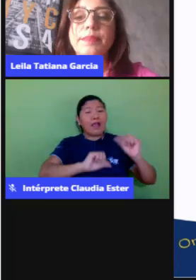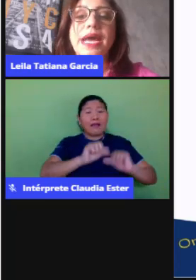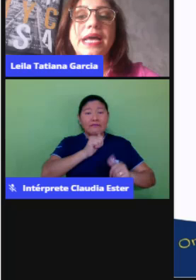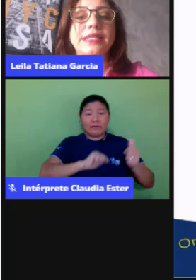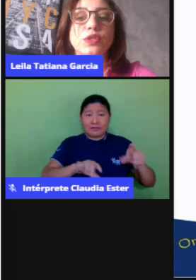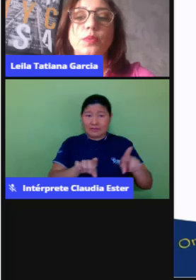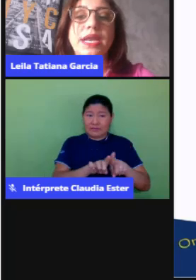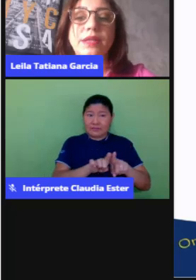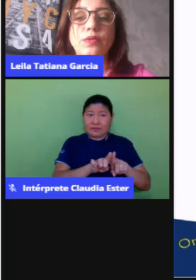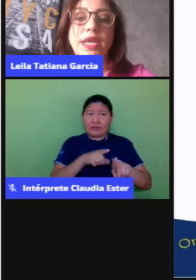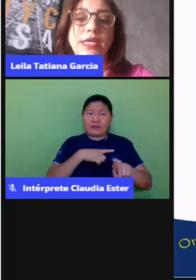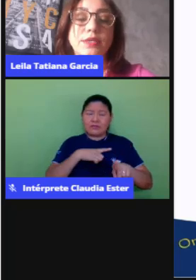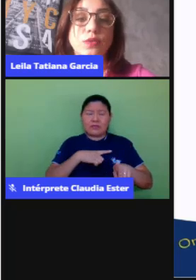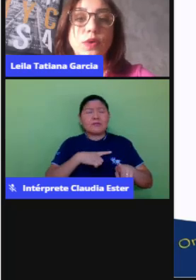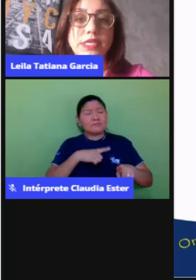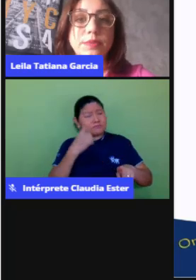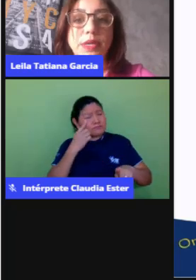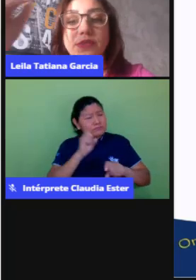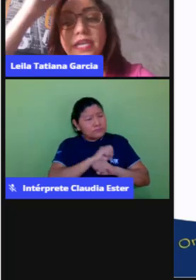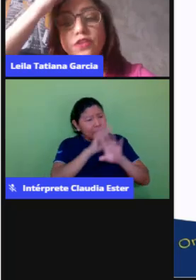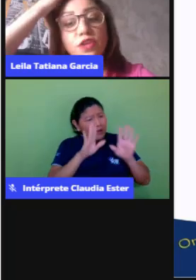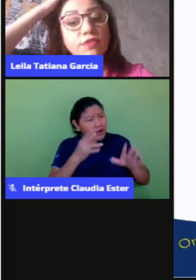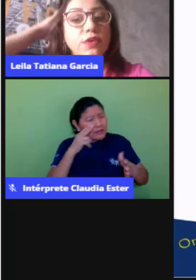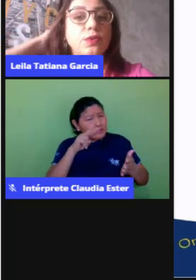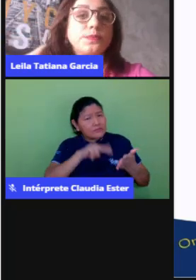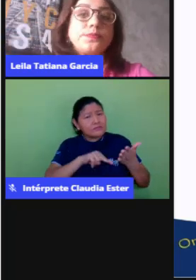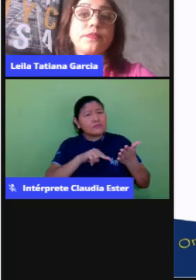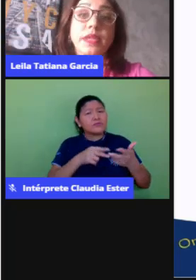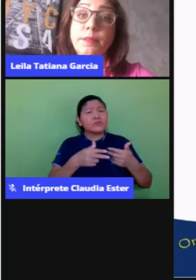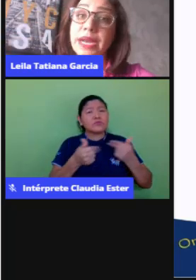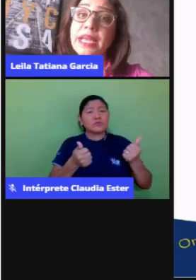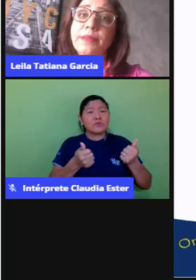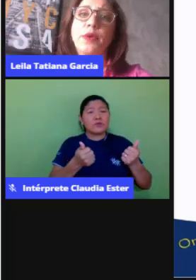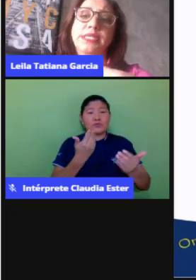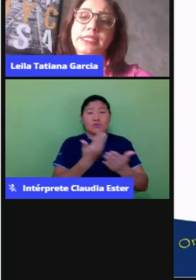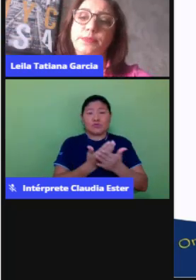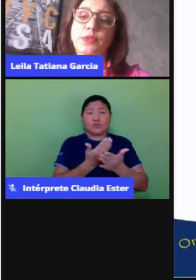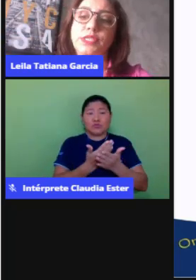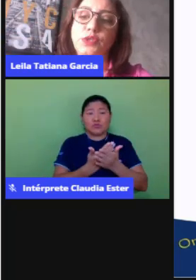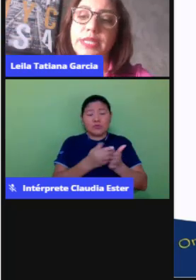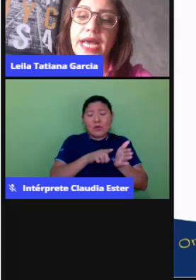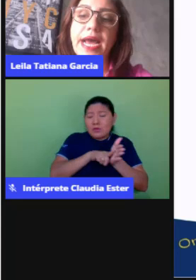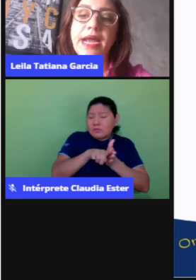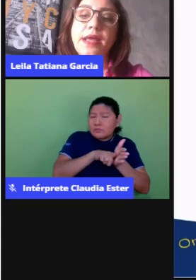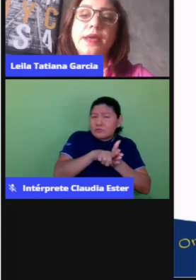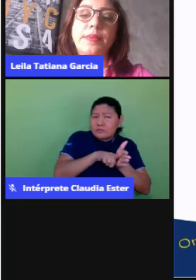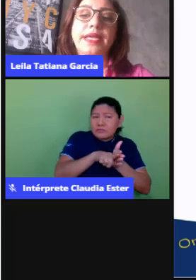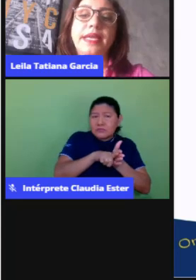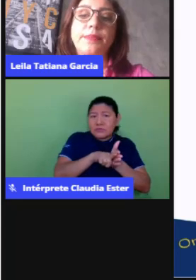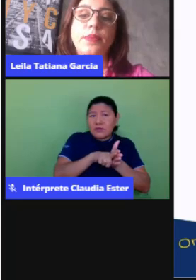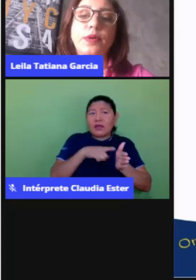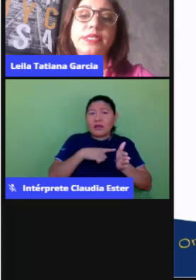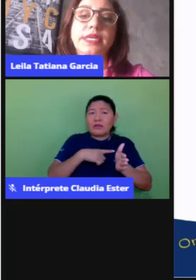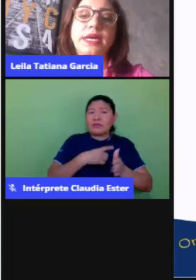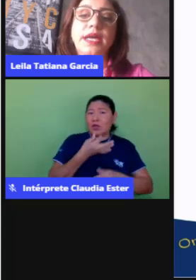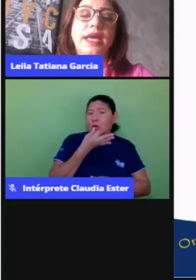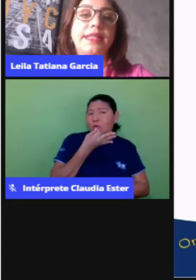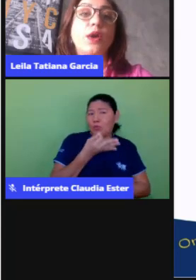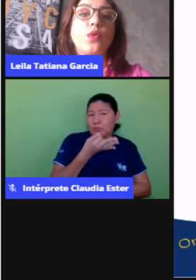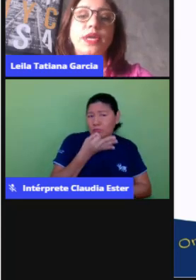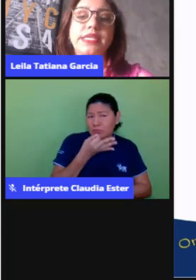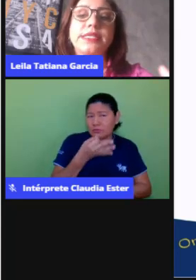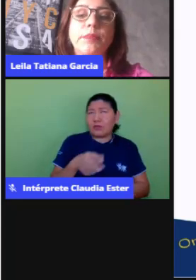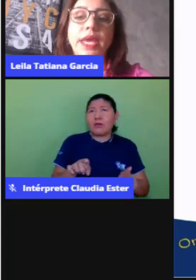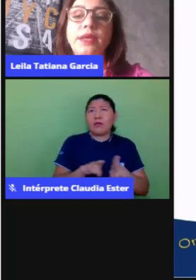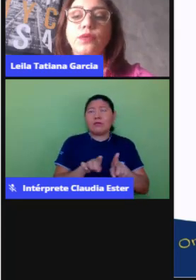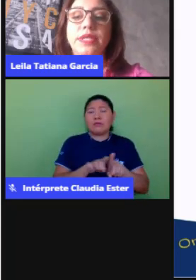mais equilibrada sobre a natureza do conhecimento científico, para que ele possa se posicionar, para que ele possa ter